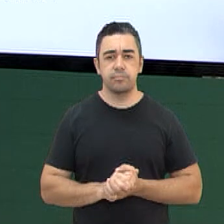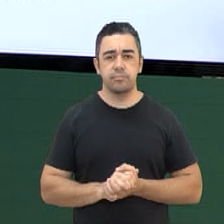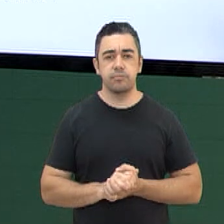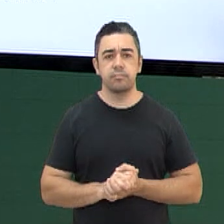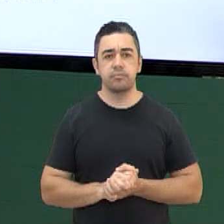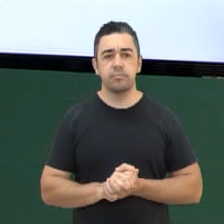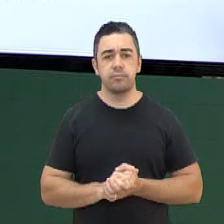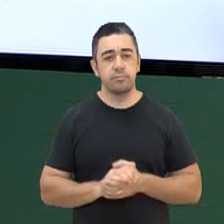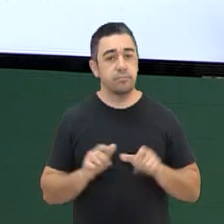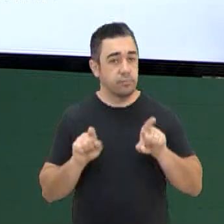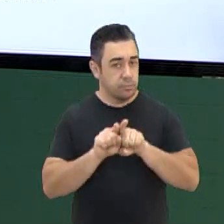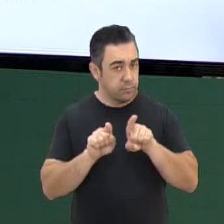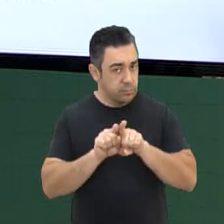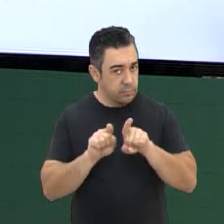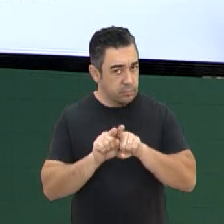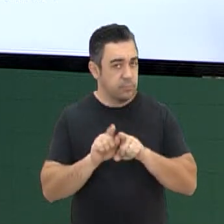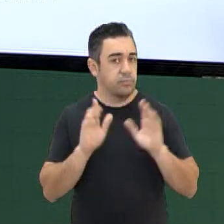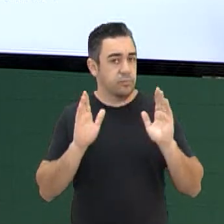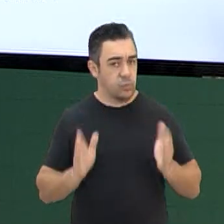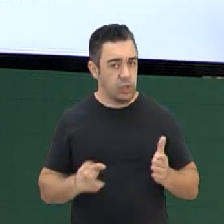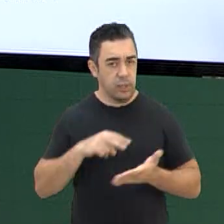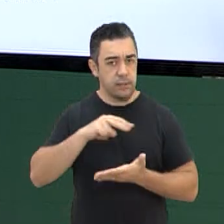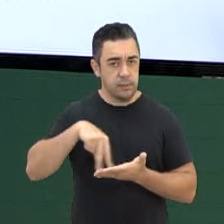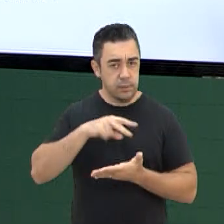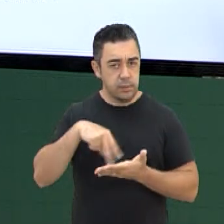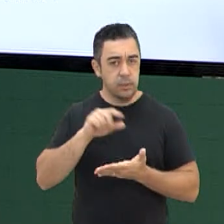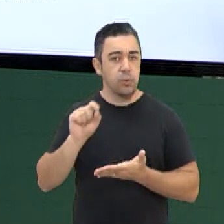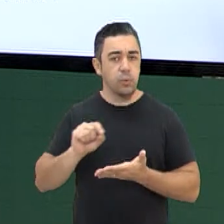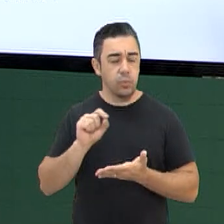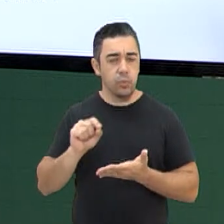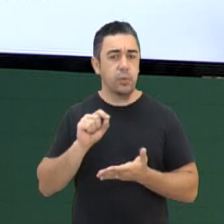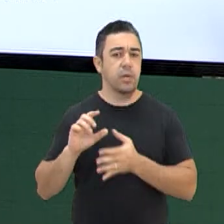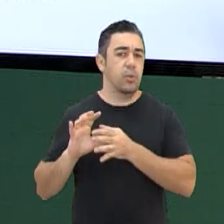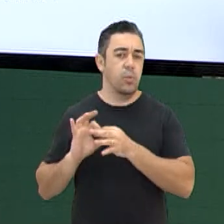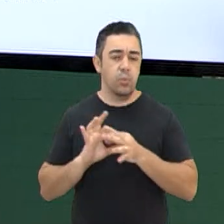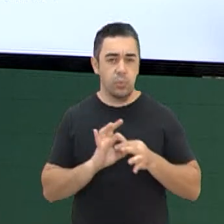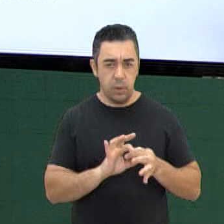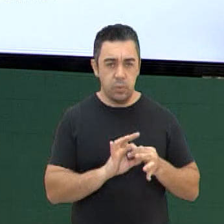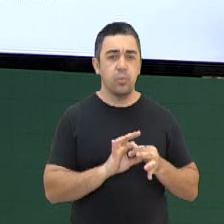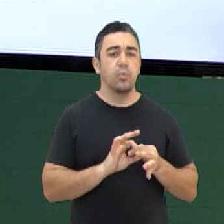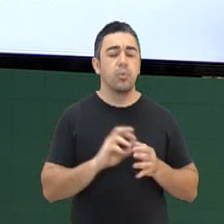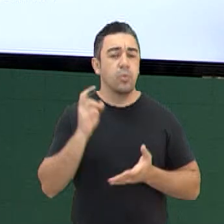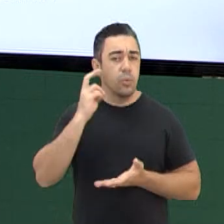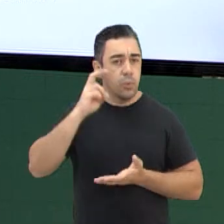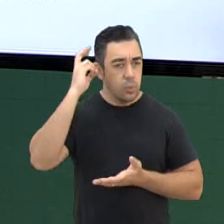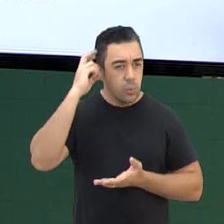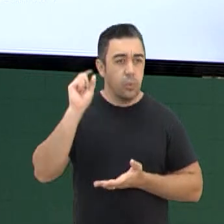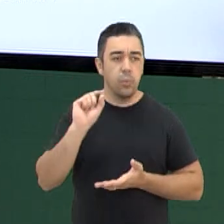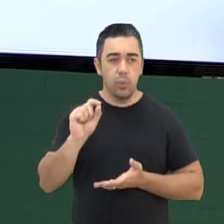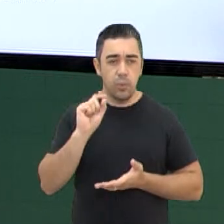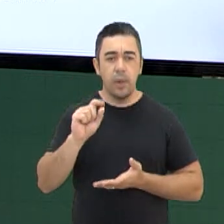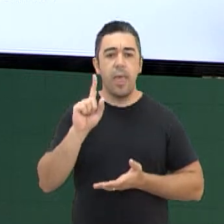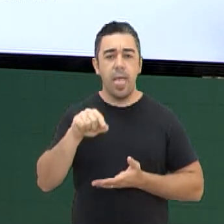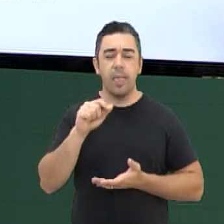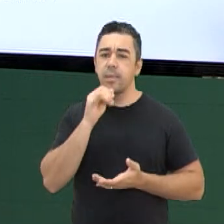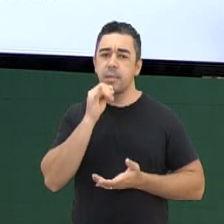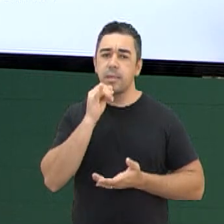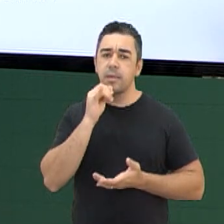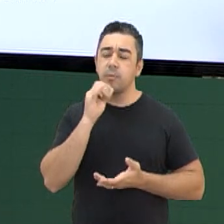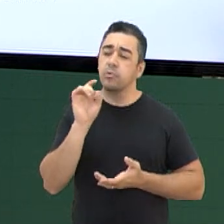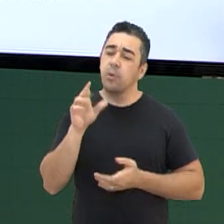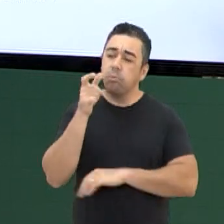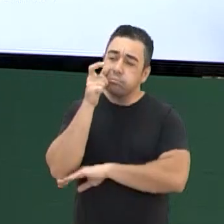Além disso, a dança num contexto de indústria cultural, ela vai ser entendida como um